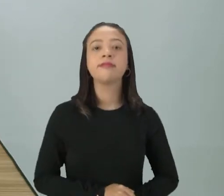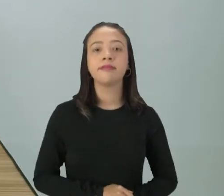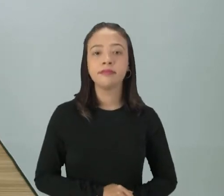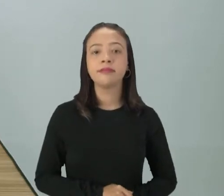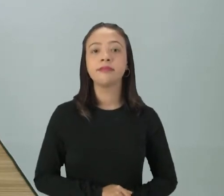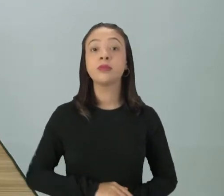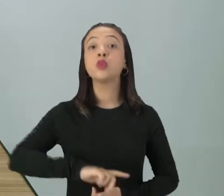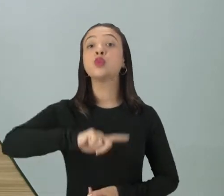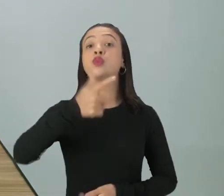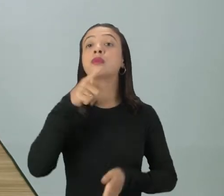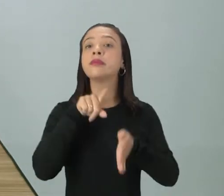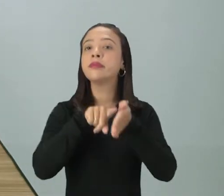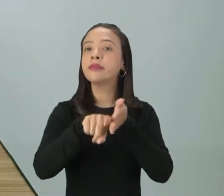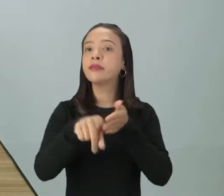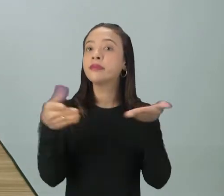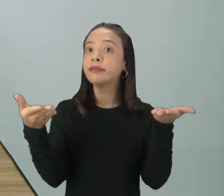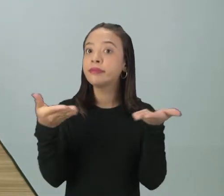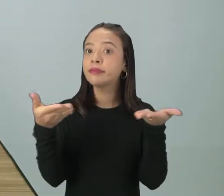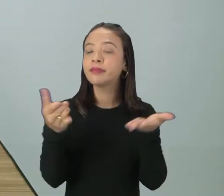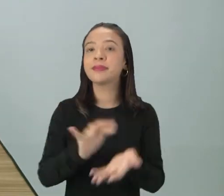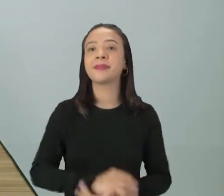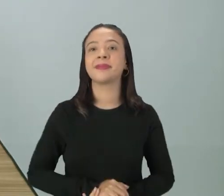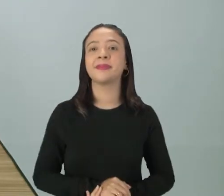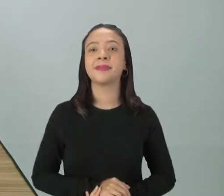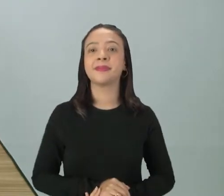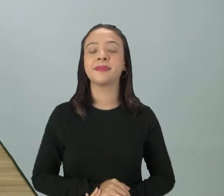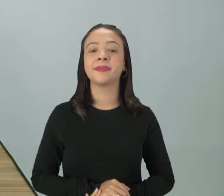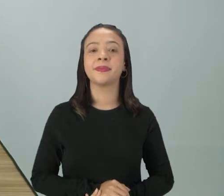outra pergunta para você. Criança,